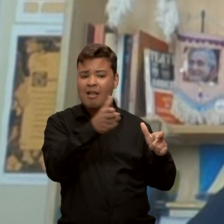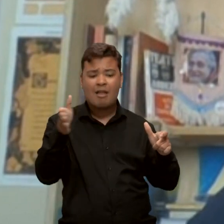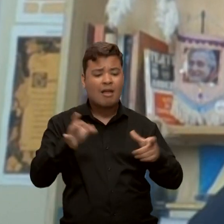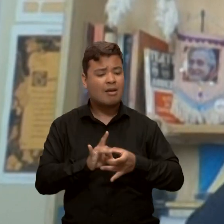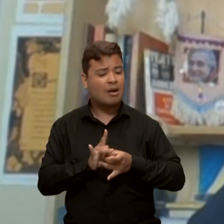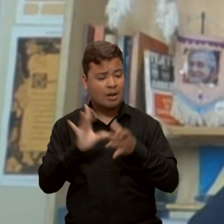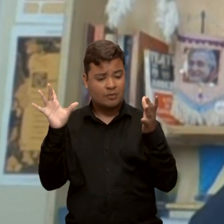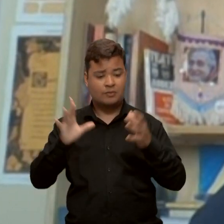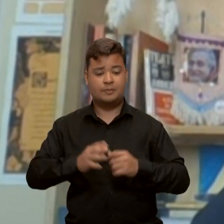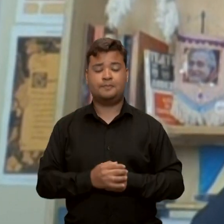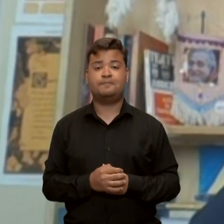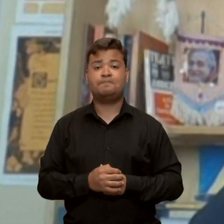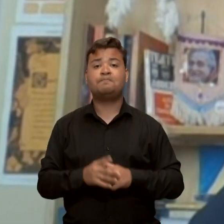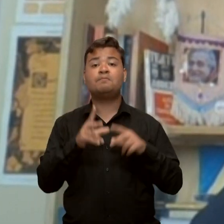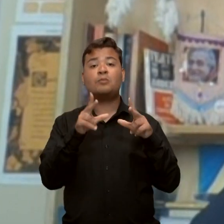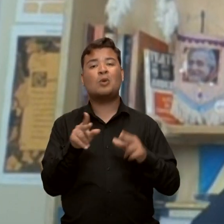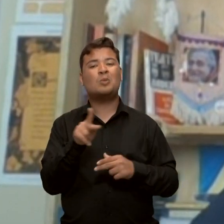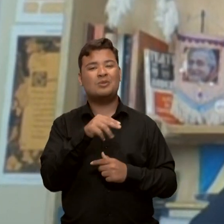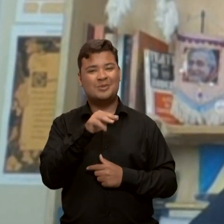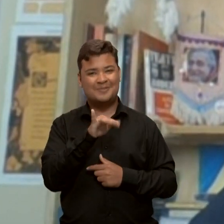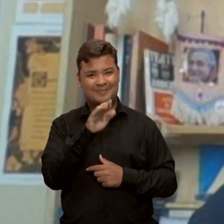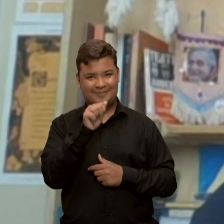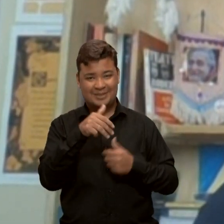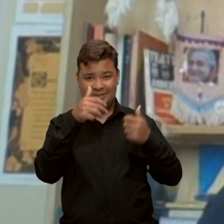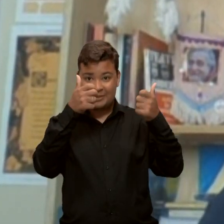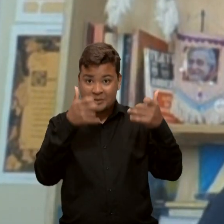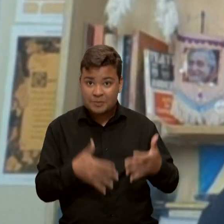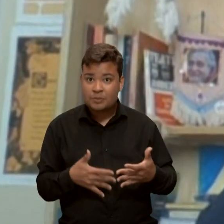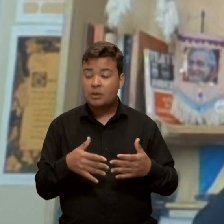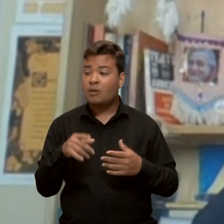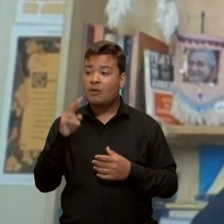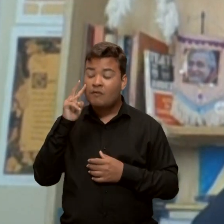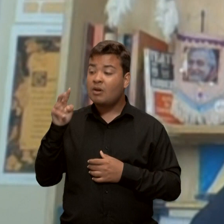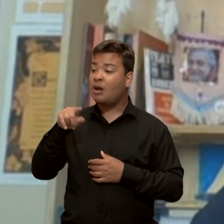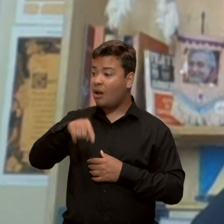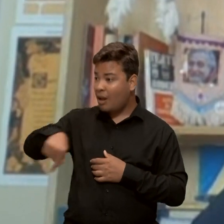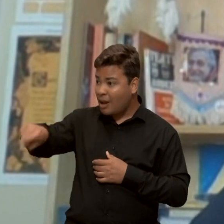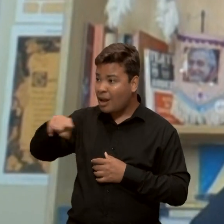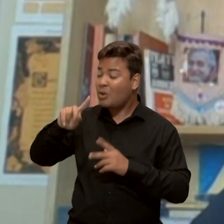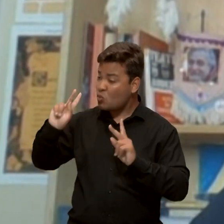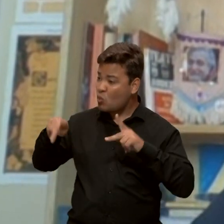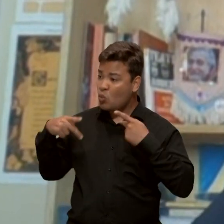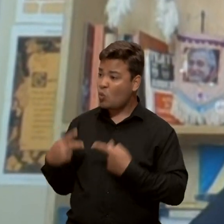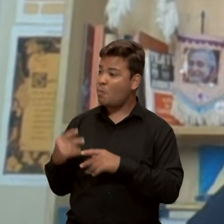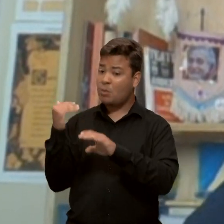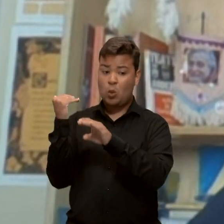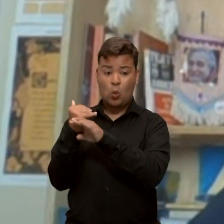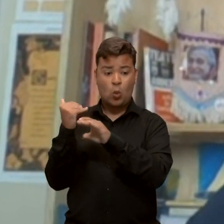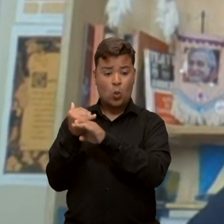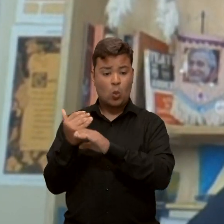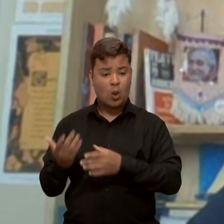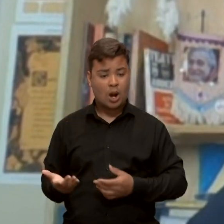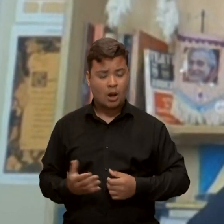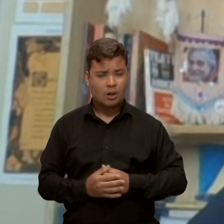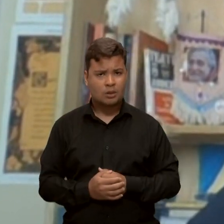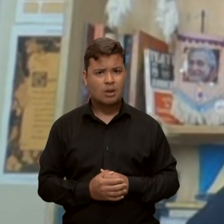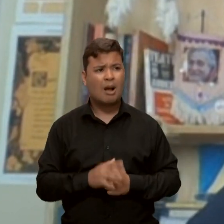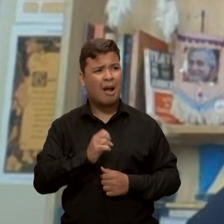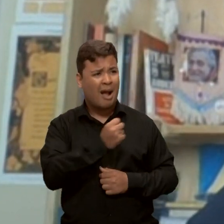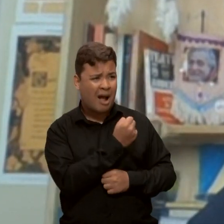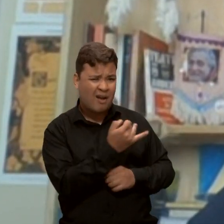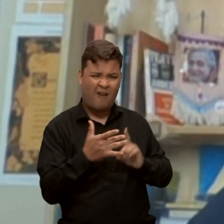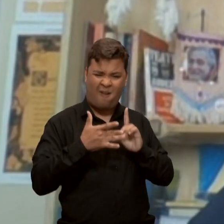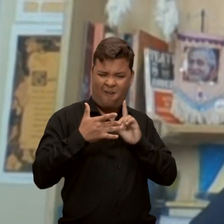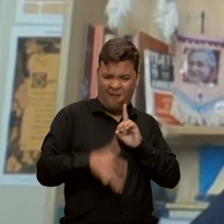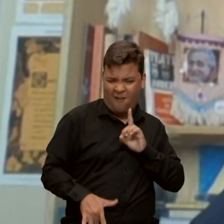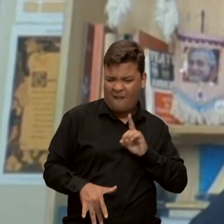professora Miriam já falou, de primeiro humanizar essas pessoas elas têm situações capacitistas que desumanizam, e a partir do momento